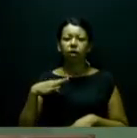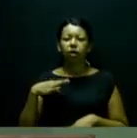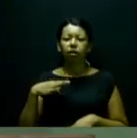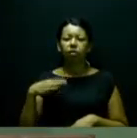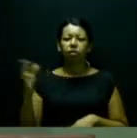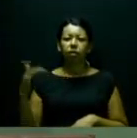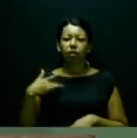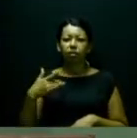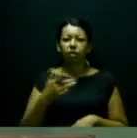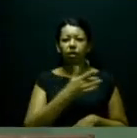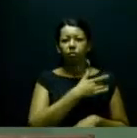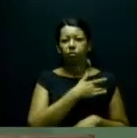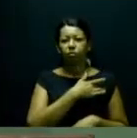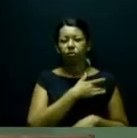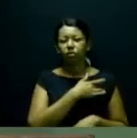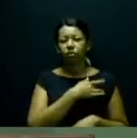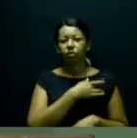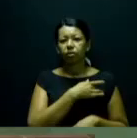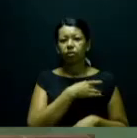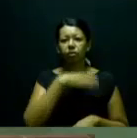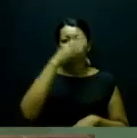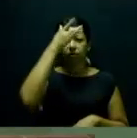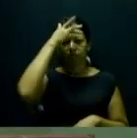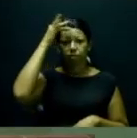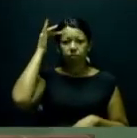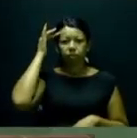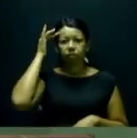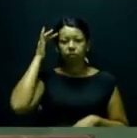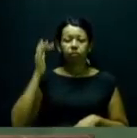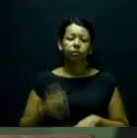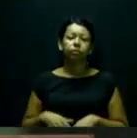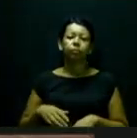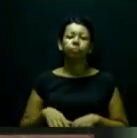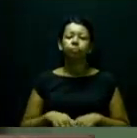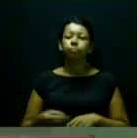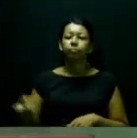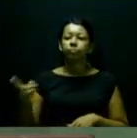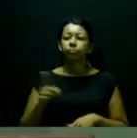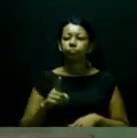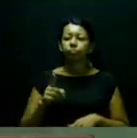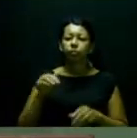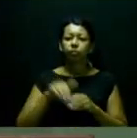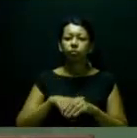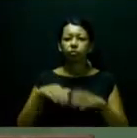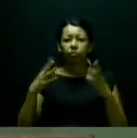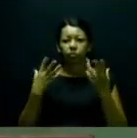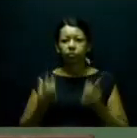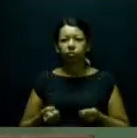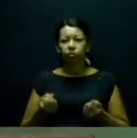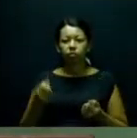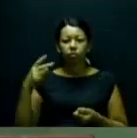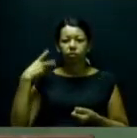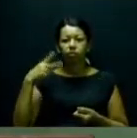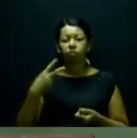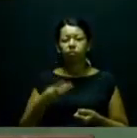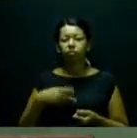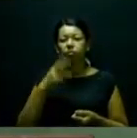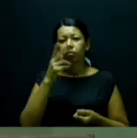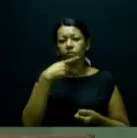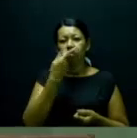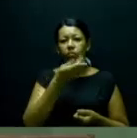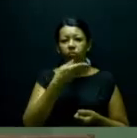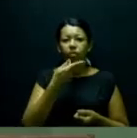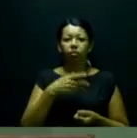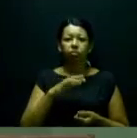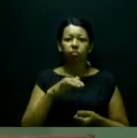a nossa saúde e, acima de tudo, trata a nossa população. Por isso fica aqui o meu voto favorável, vereador, e o meu registro e